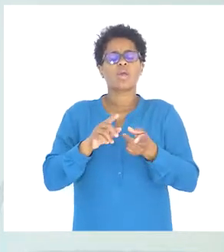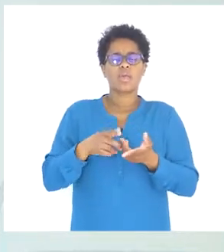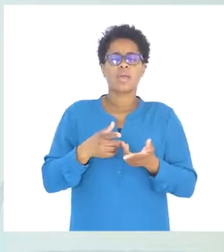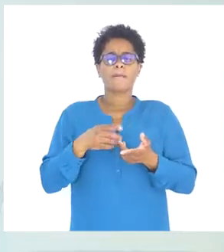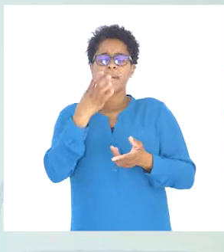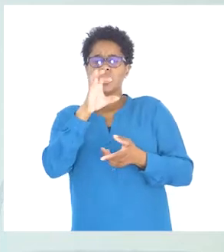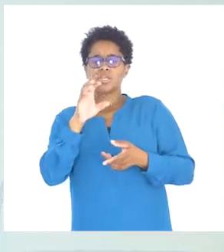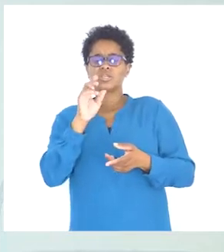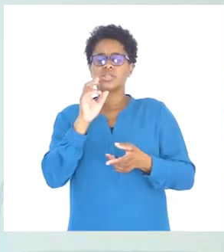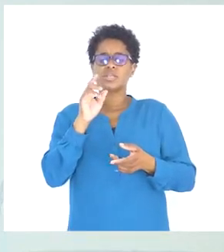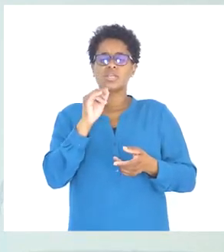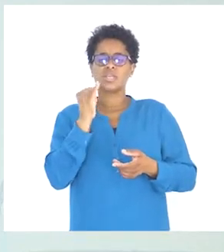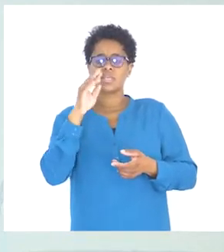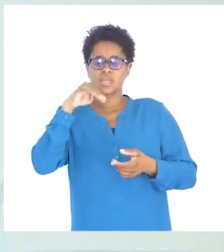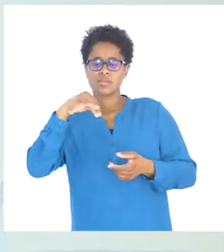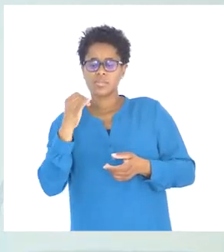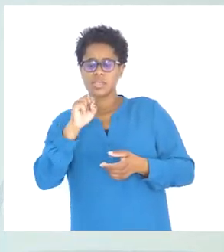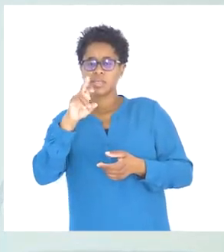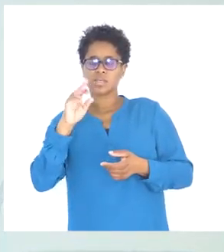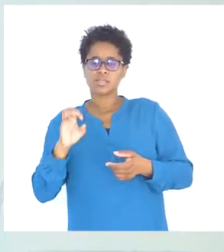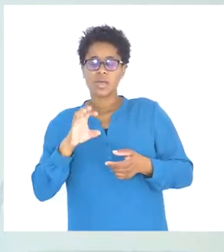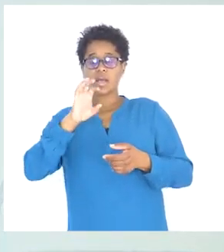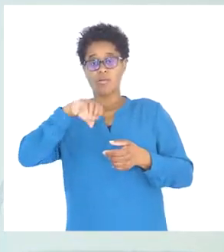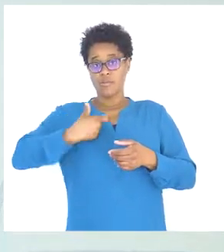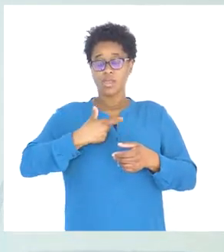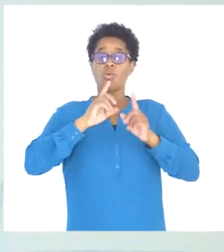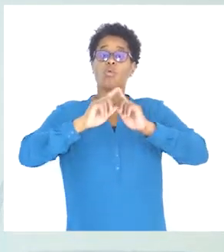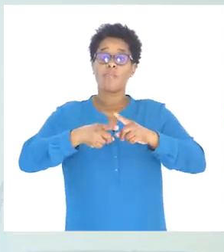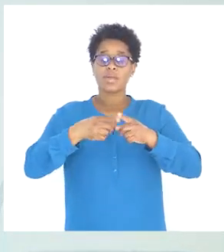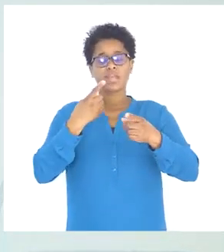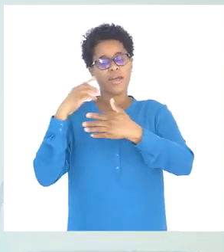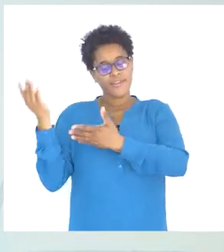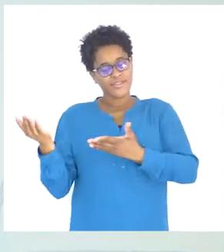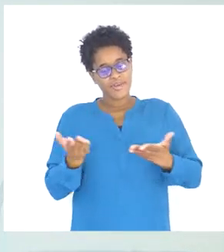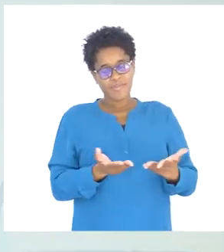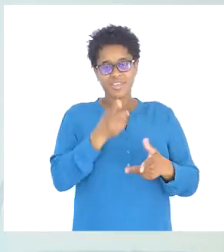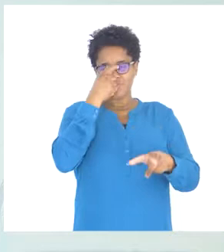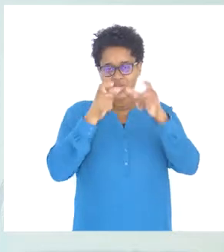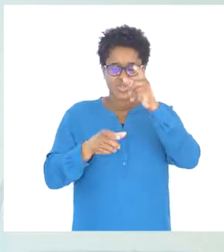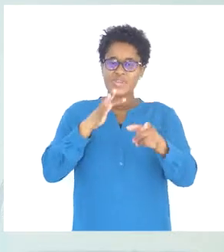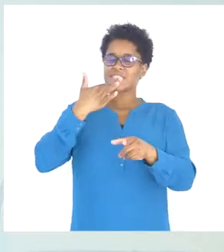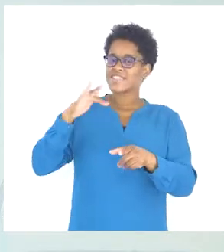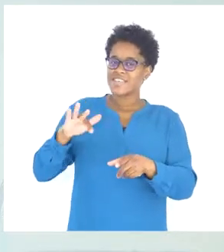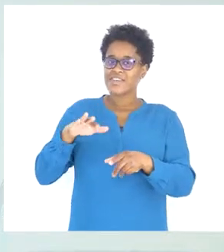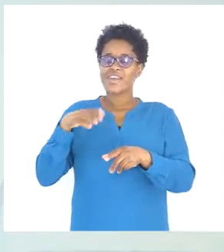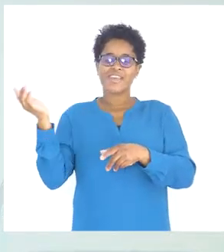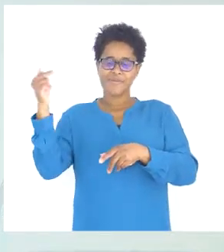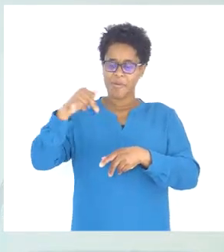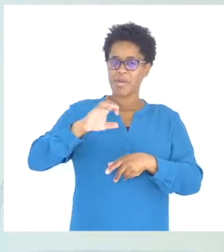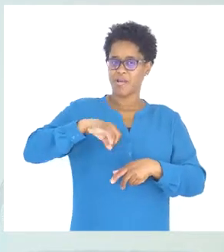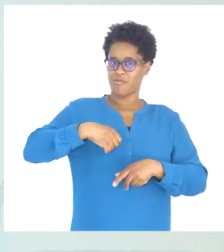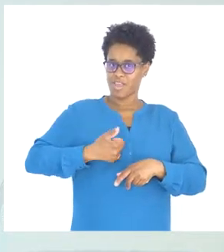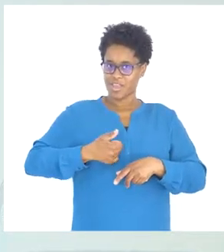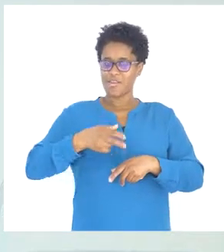imigração? Cabo Verde começa a receber estrangeiros que escolhem Cabo Verde